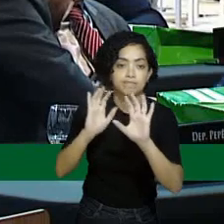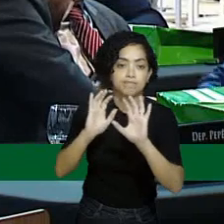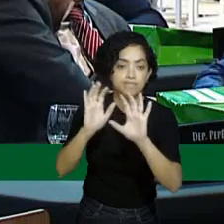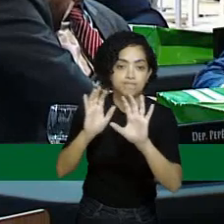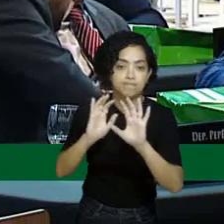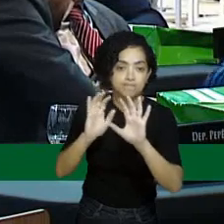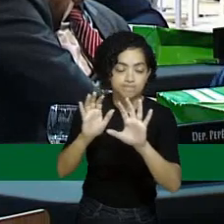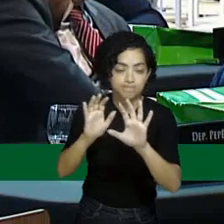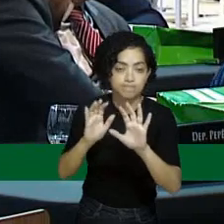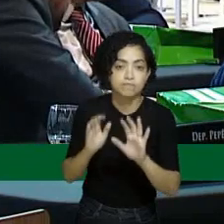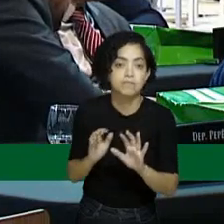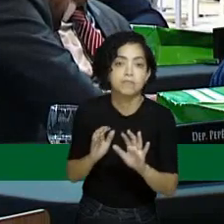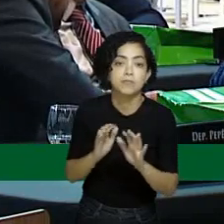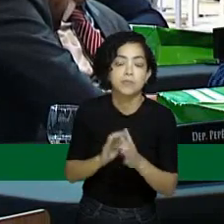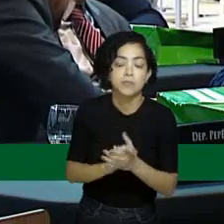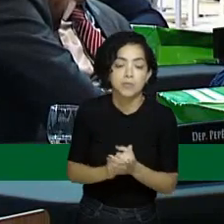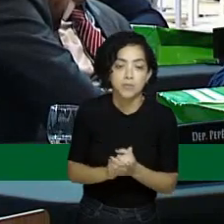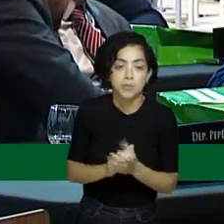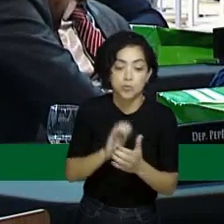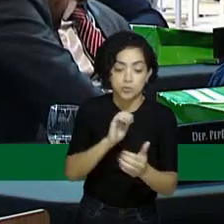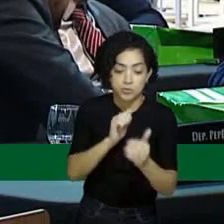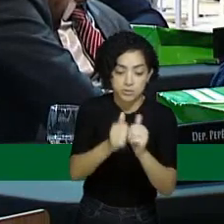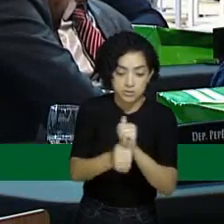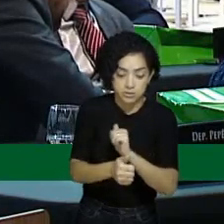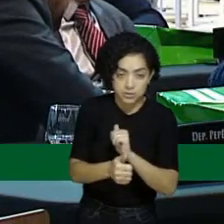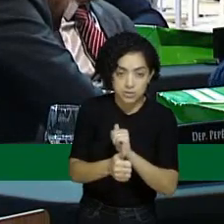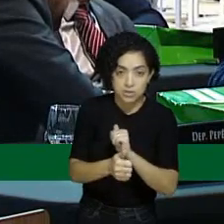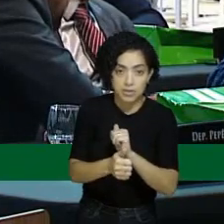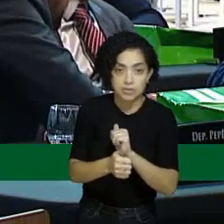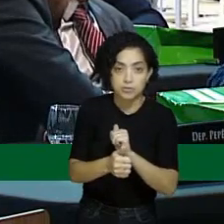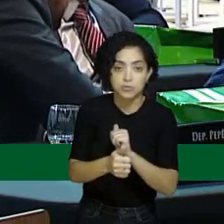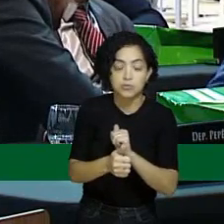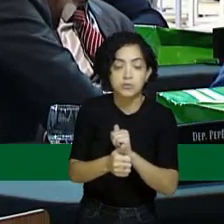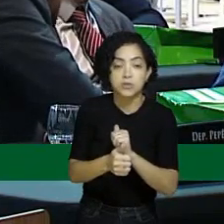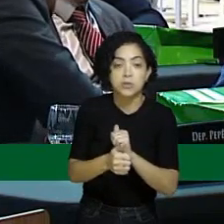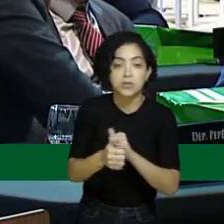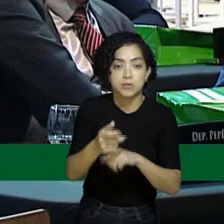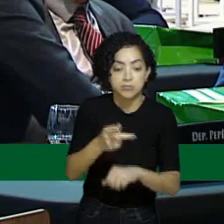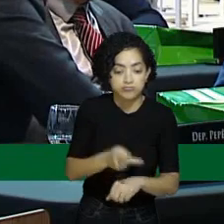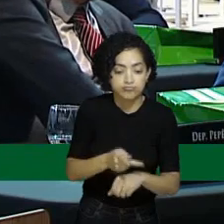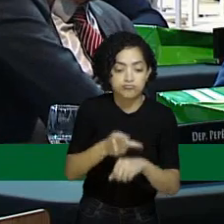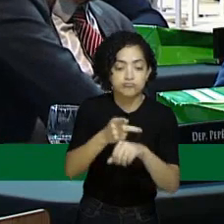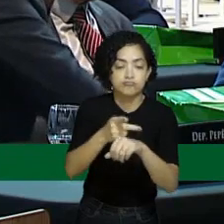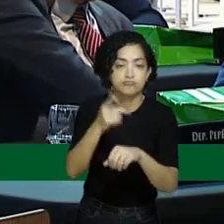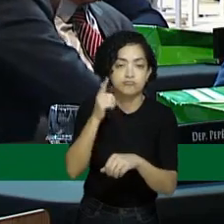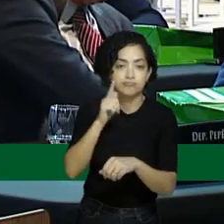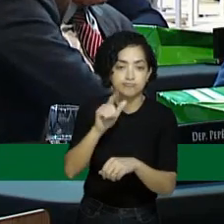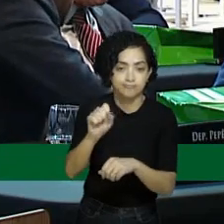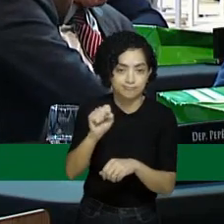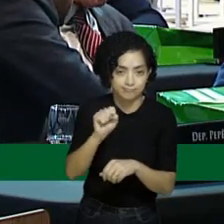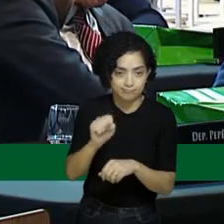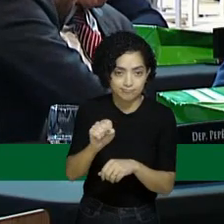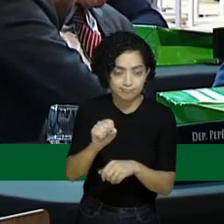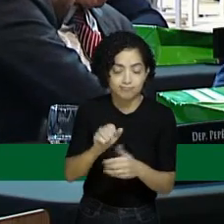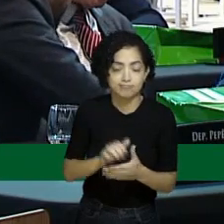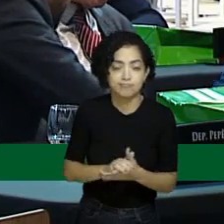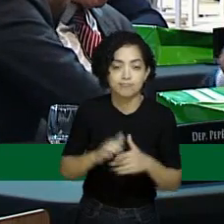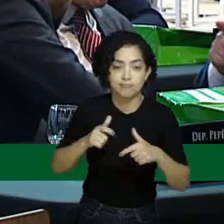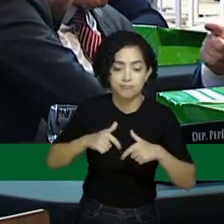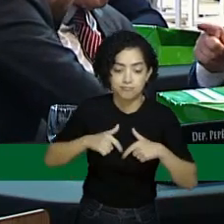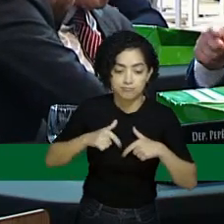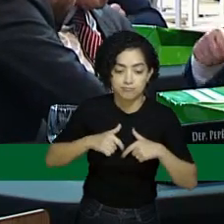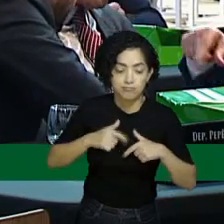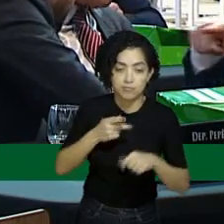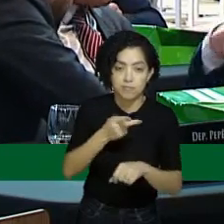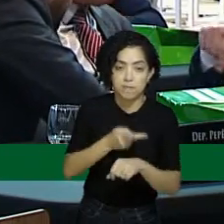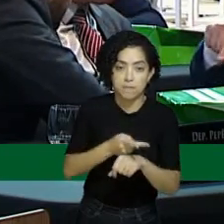Xaxim, Xanxerê, os atletas que foram campeões do Colégio Expressivo na Série Prata, na final